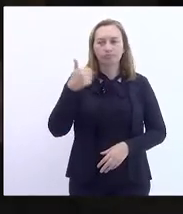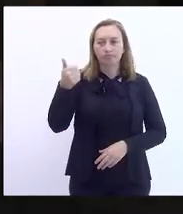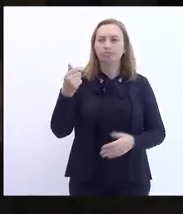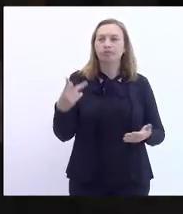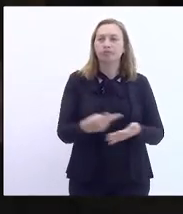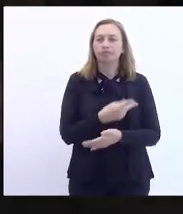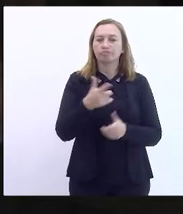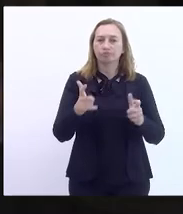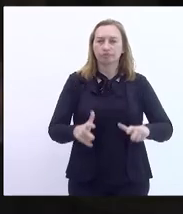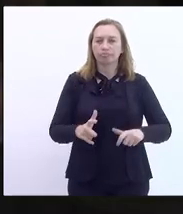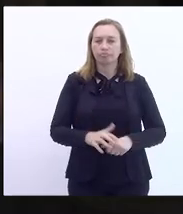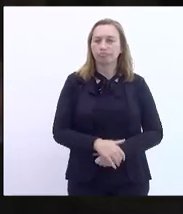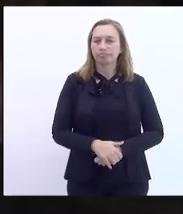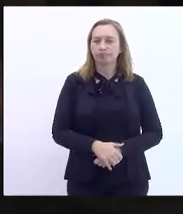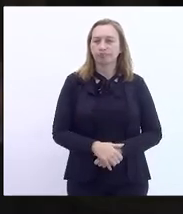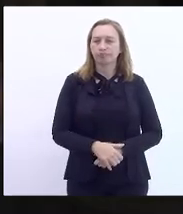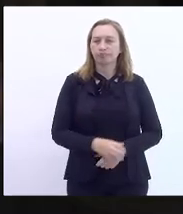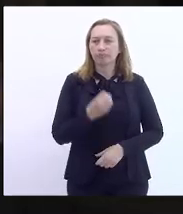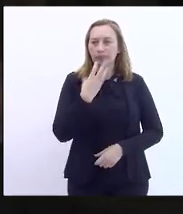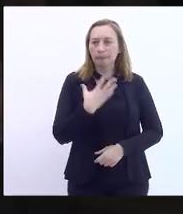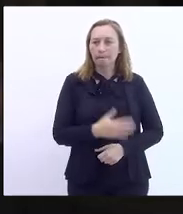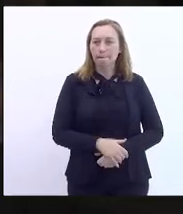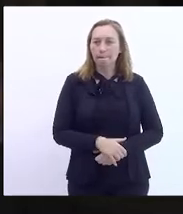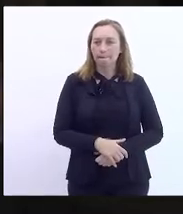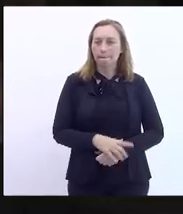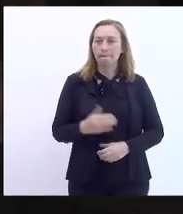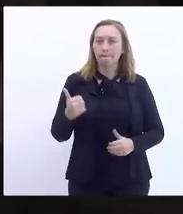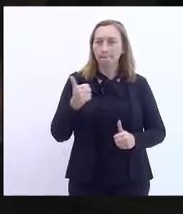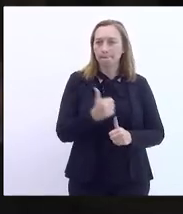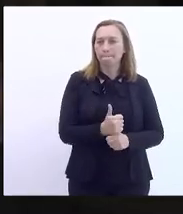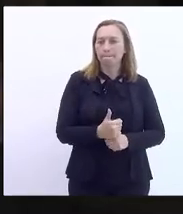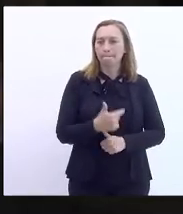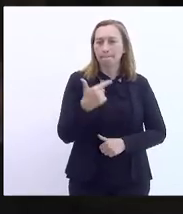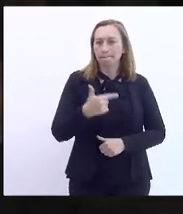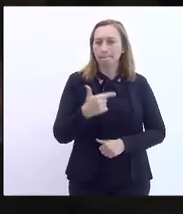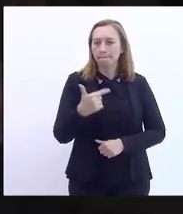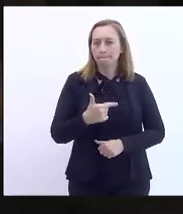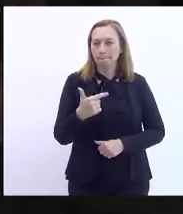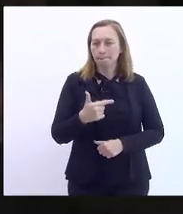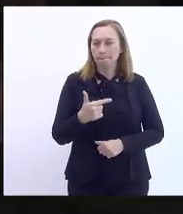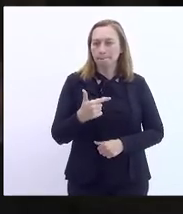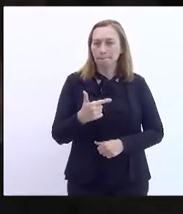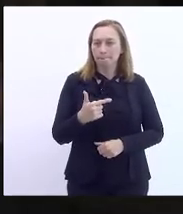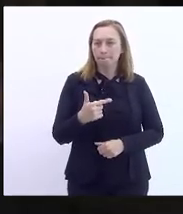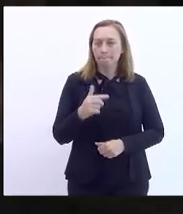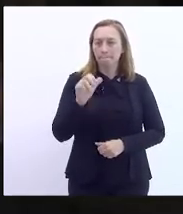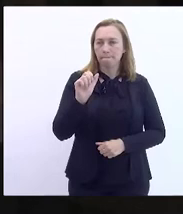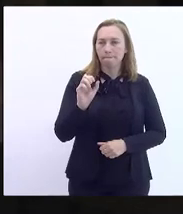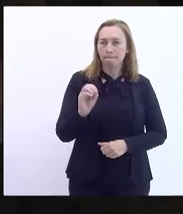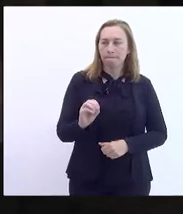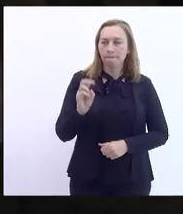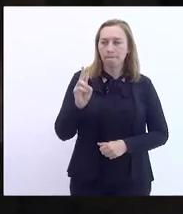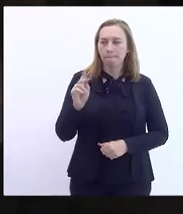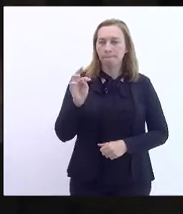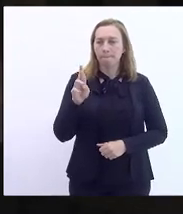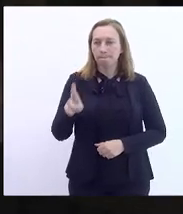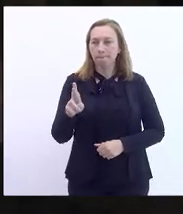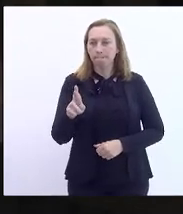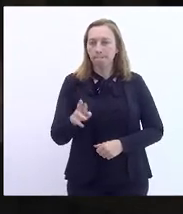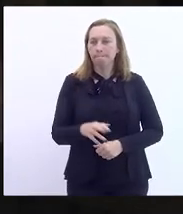estava acontecendo lá Tá bom eu assumi como segundo ouvido externo da Defensoria e a gente para